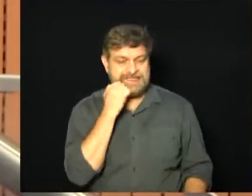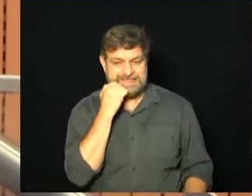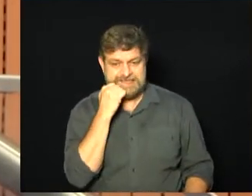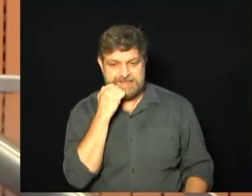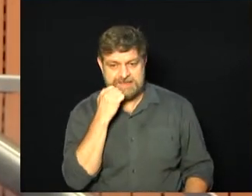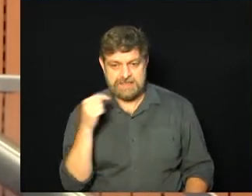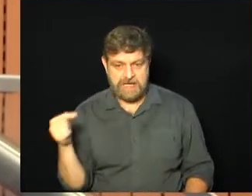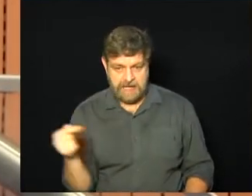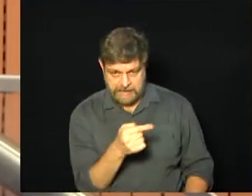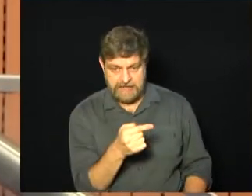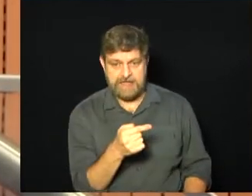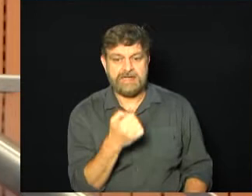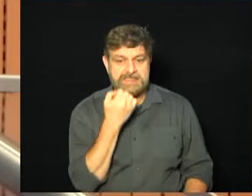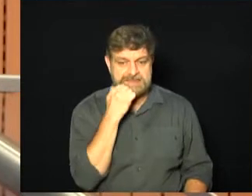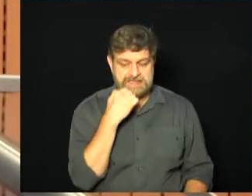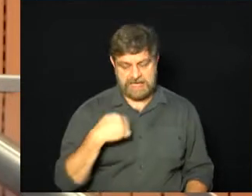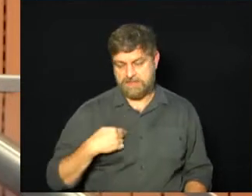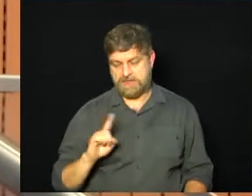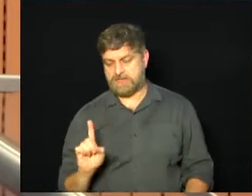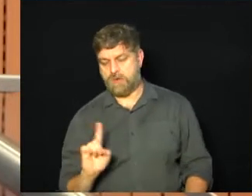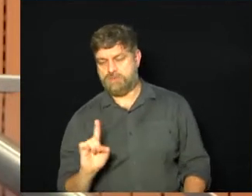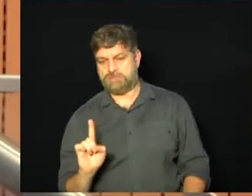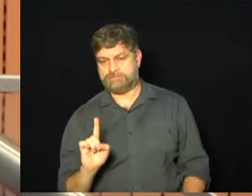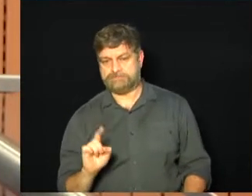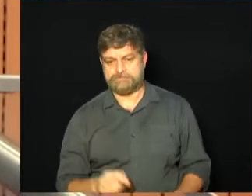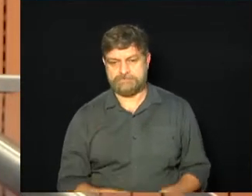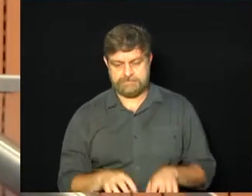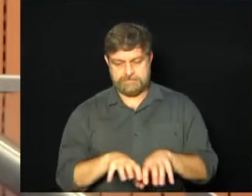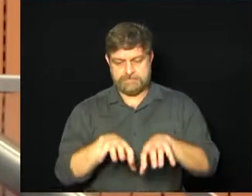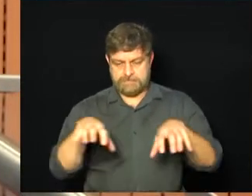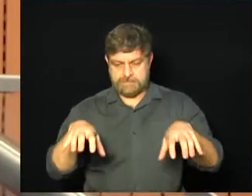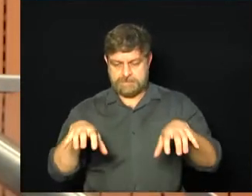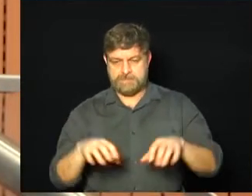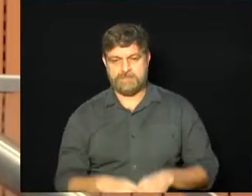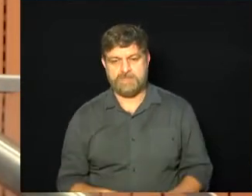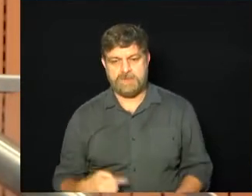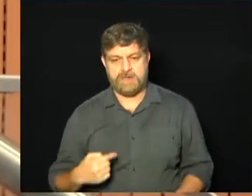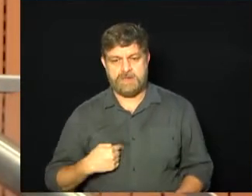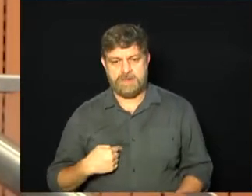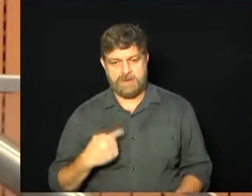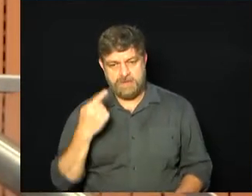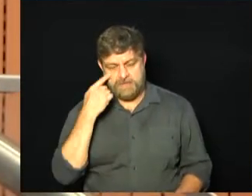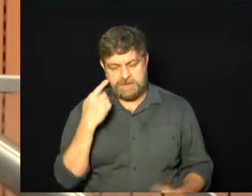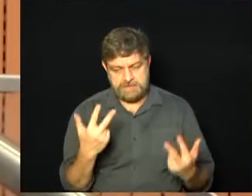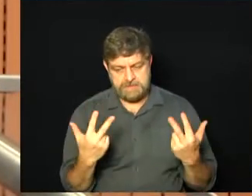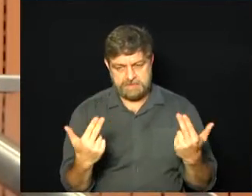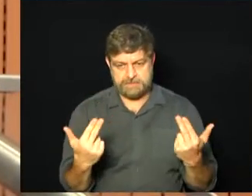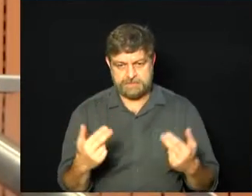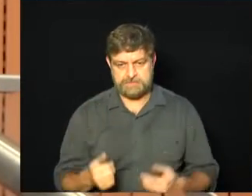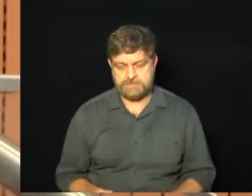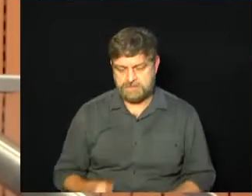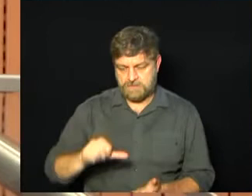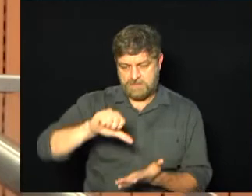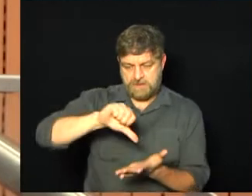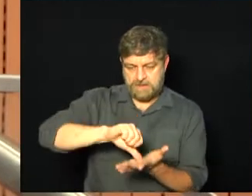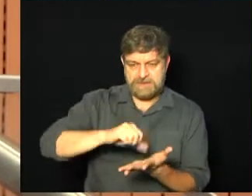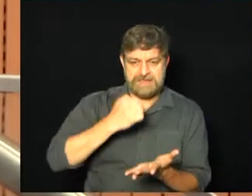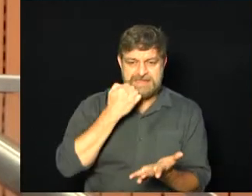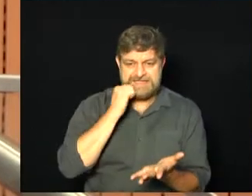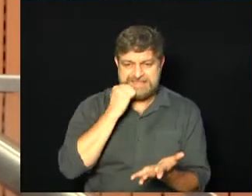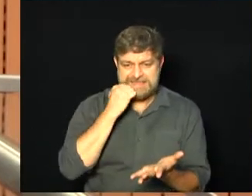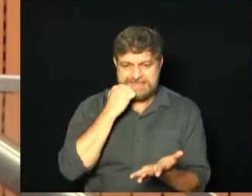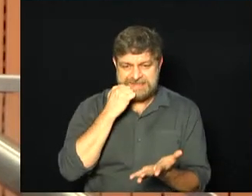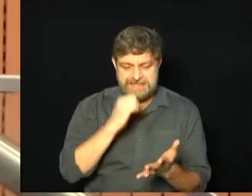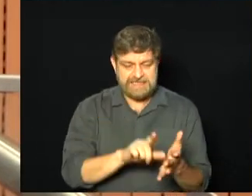lá é de ciências, a minha não é. Mas eu vejo assim, que o Centro de Ciências é, antes de